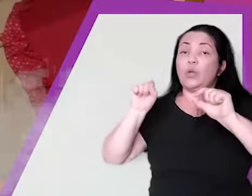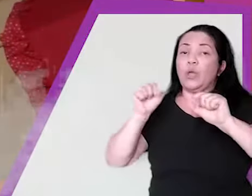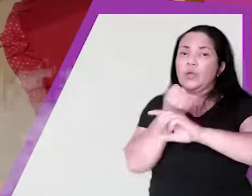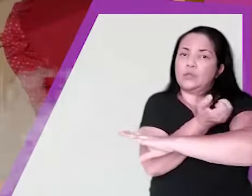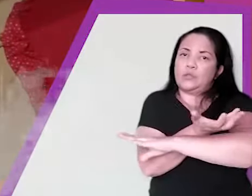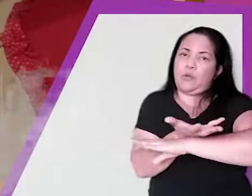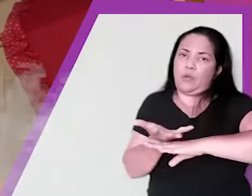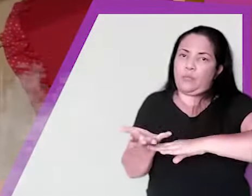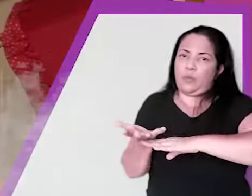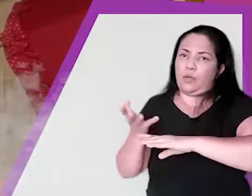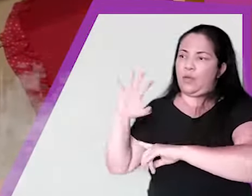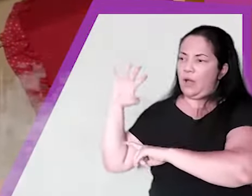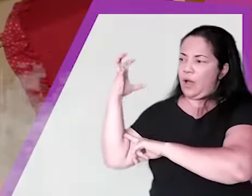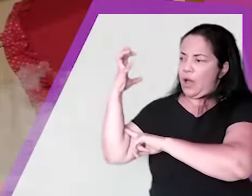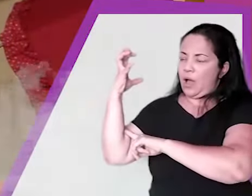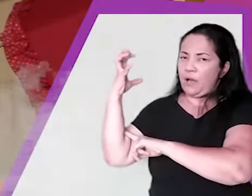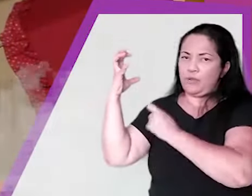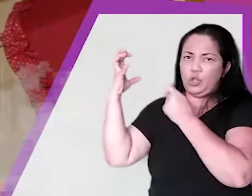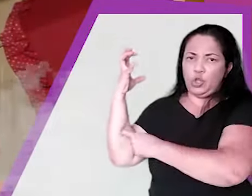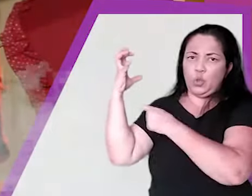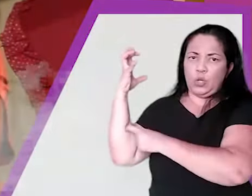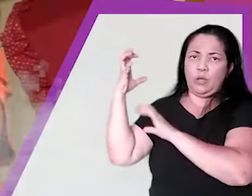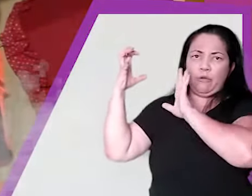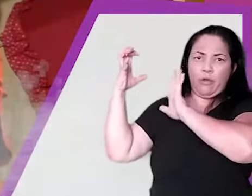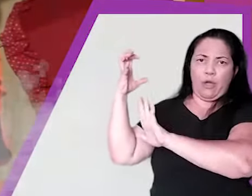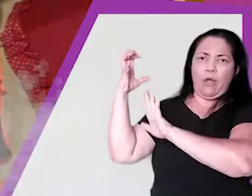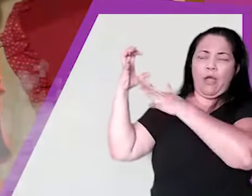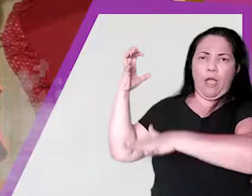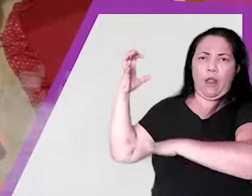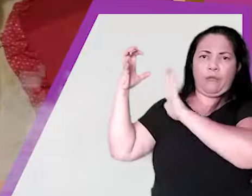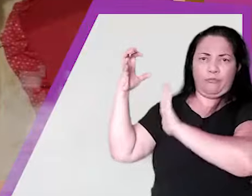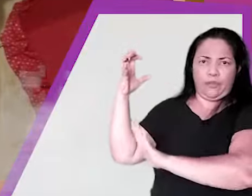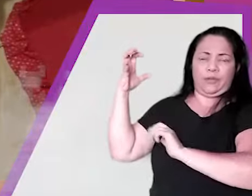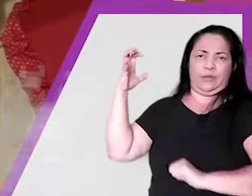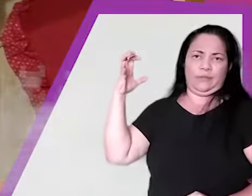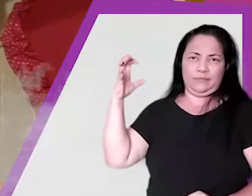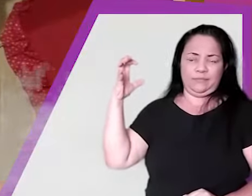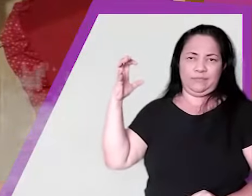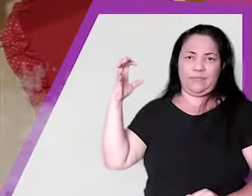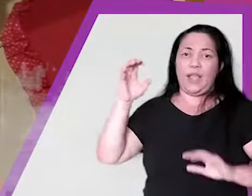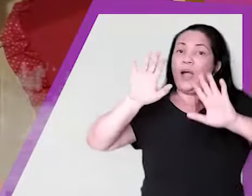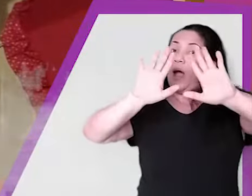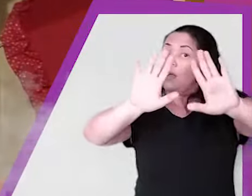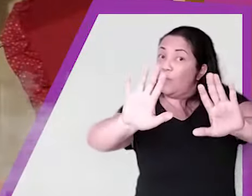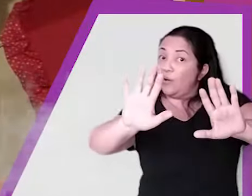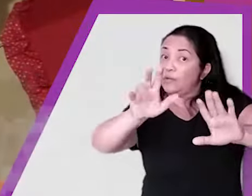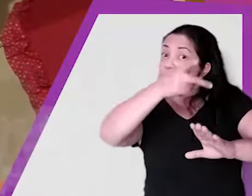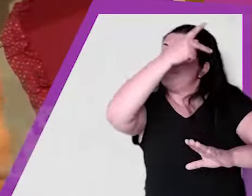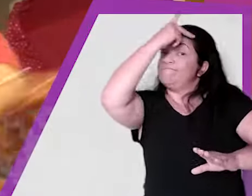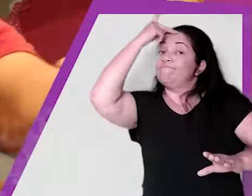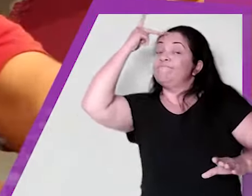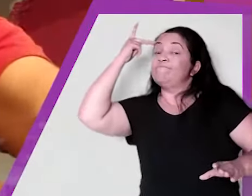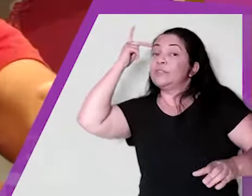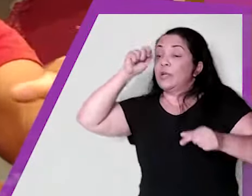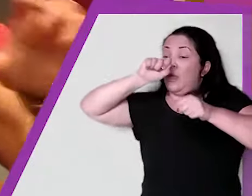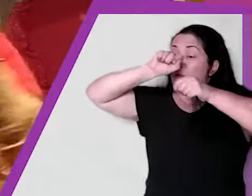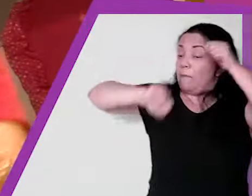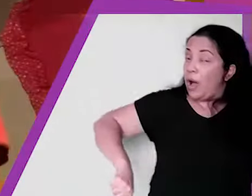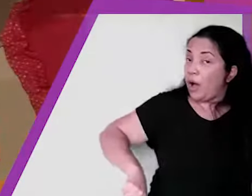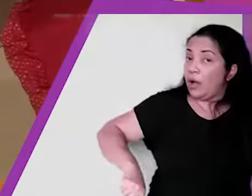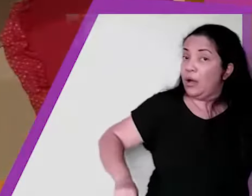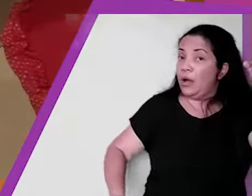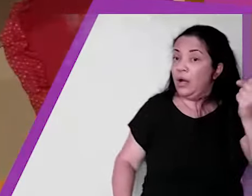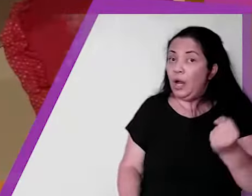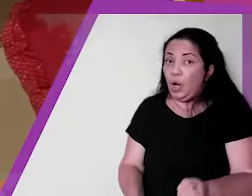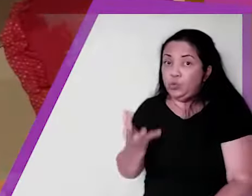passa ali, queima o capim, queima um pouco as árvores, que resistem porque tem aquela casca grossa, e vai embora. O